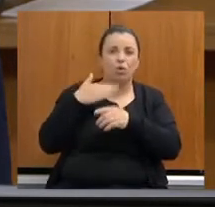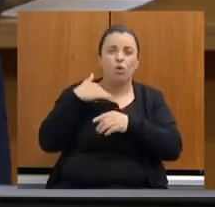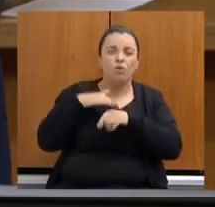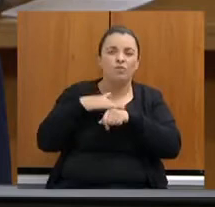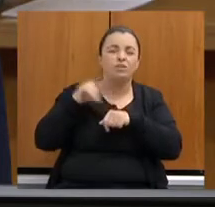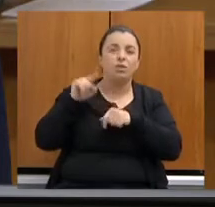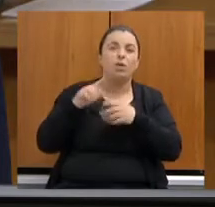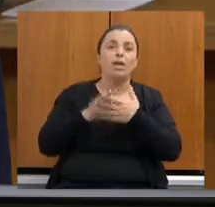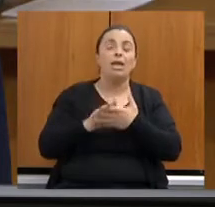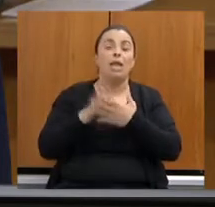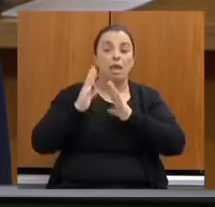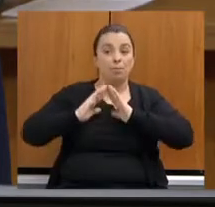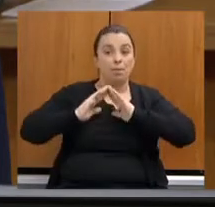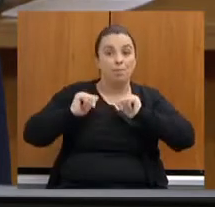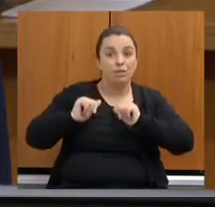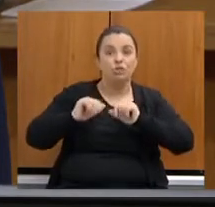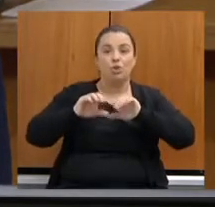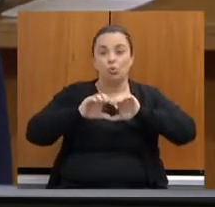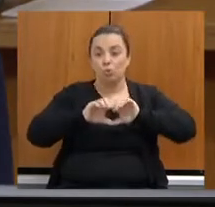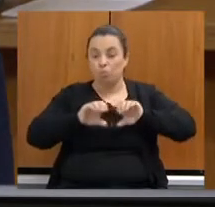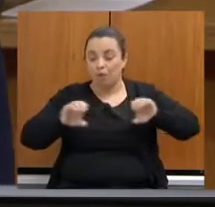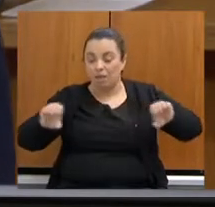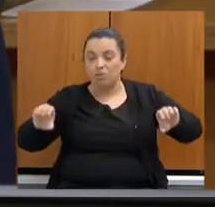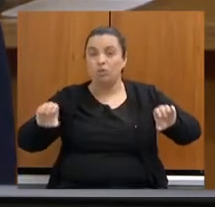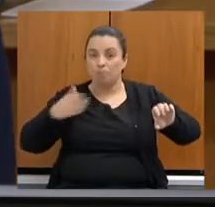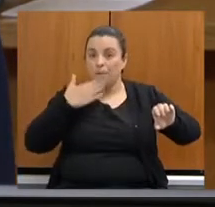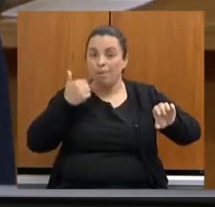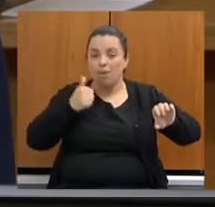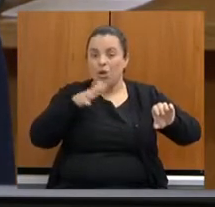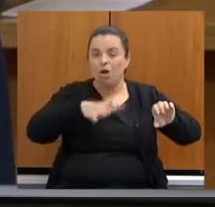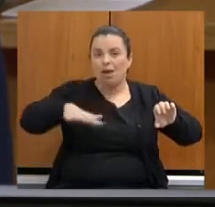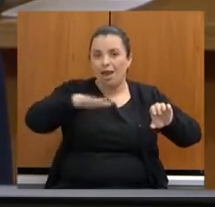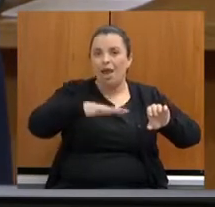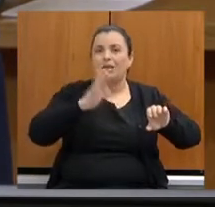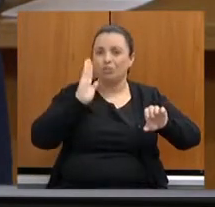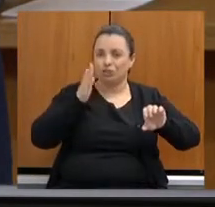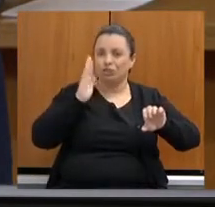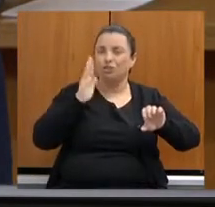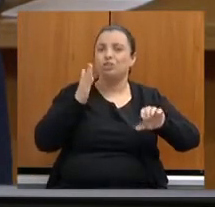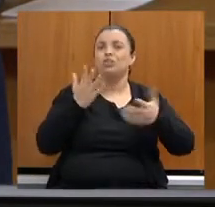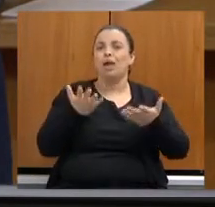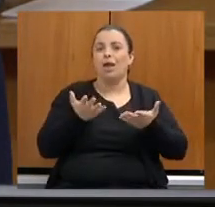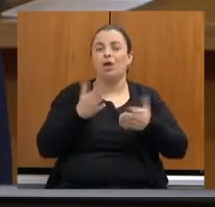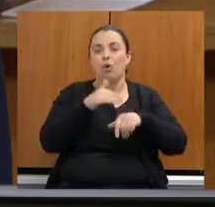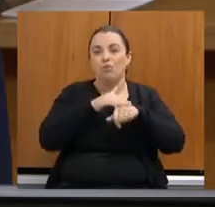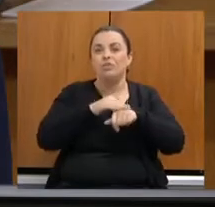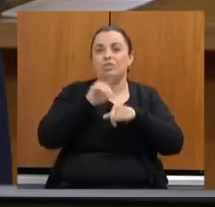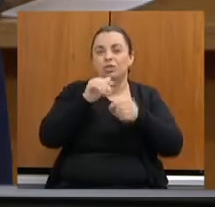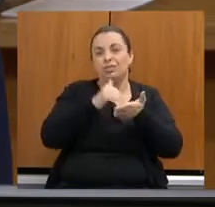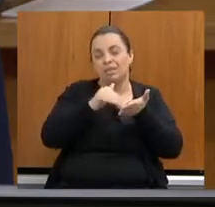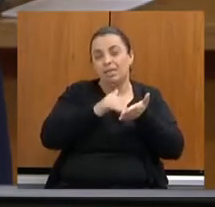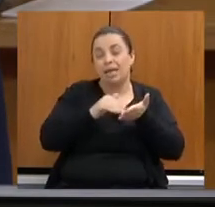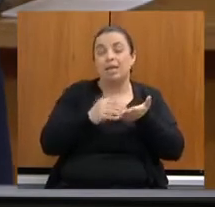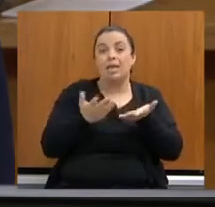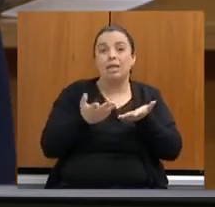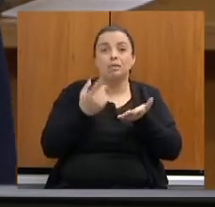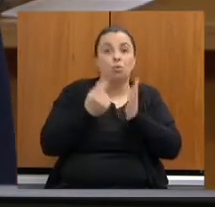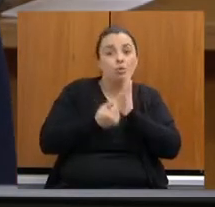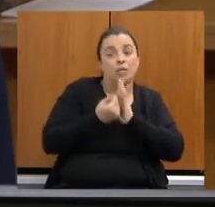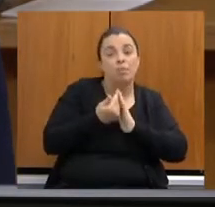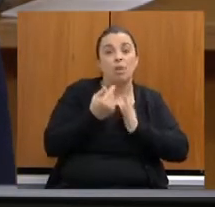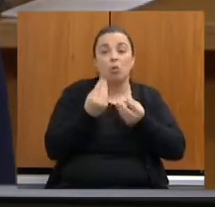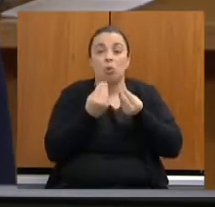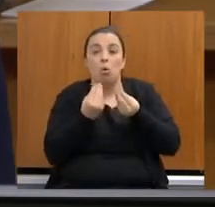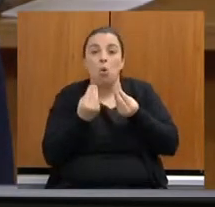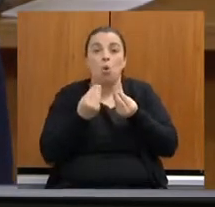pediu tubulações para ajudar a melhorar a água doce da Terra Firme a secretaria a gente tem condição qual seria o custo disso e tendo mais